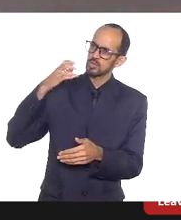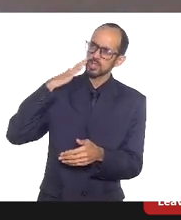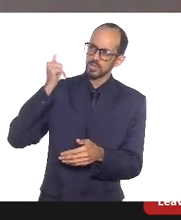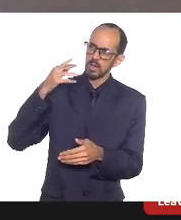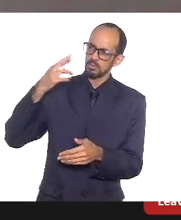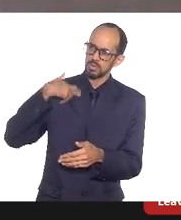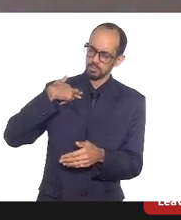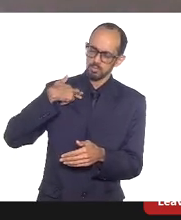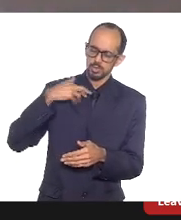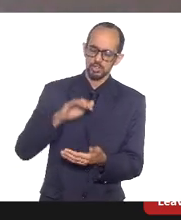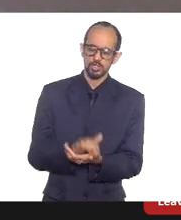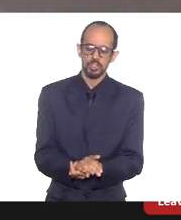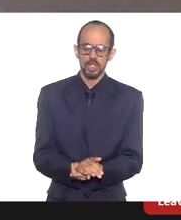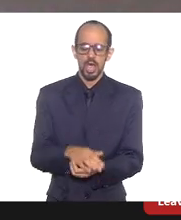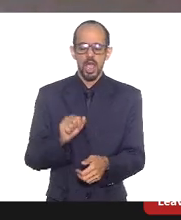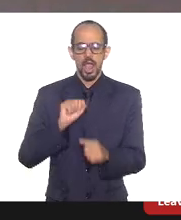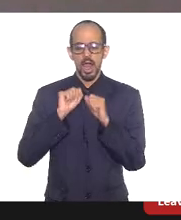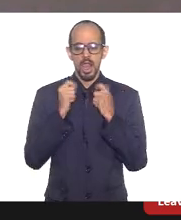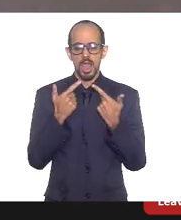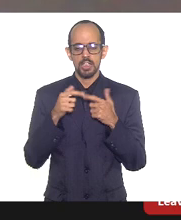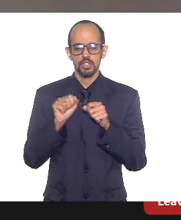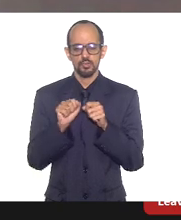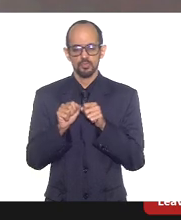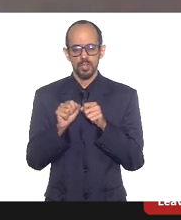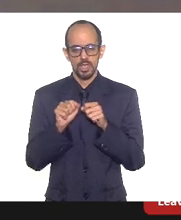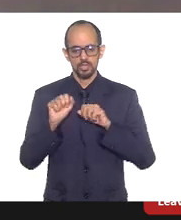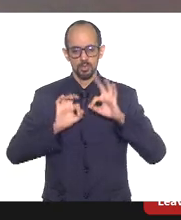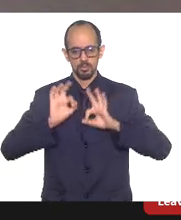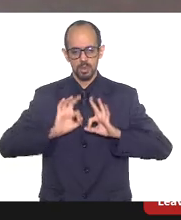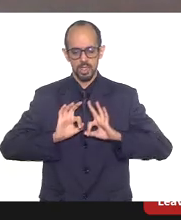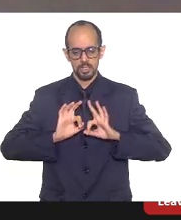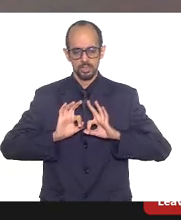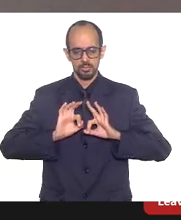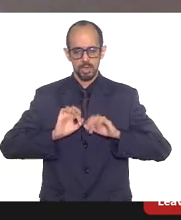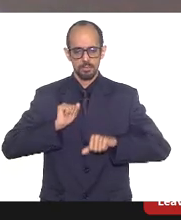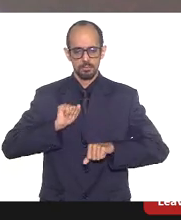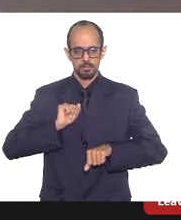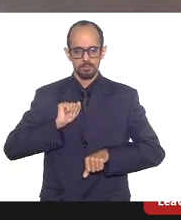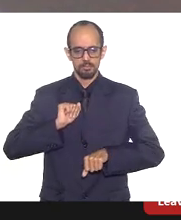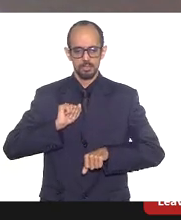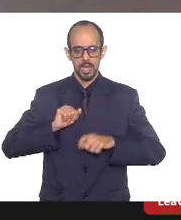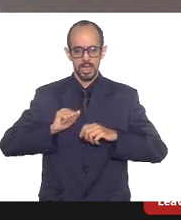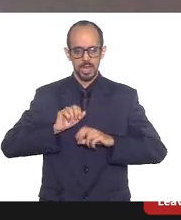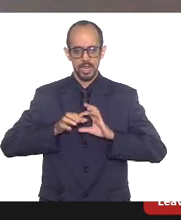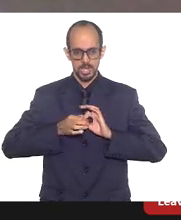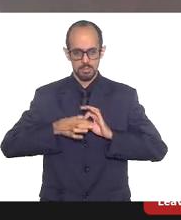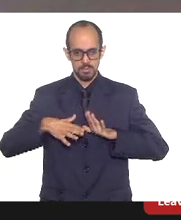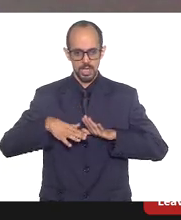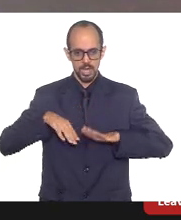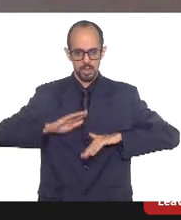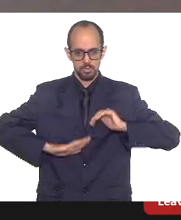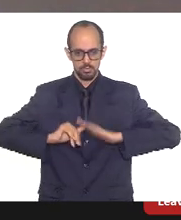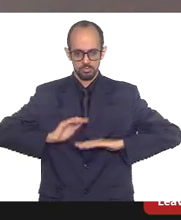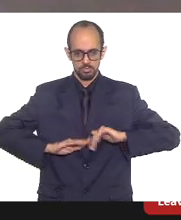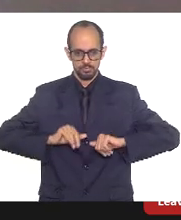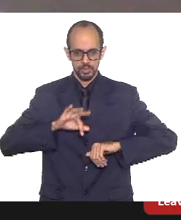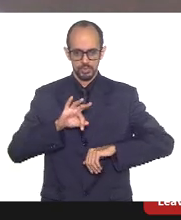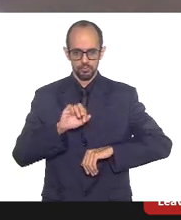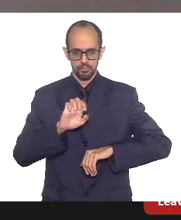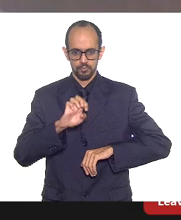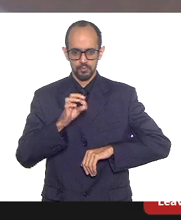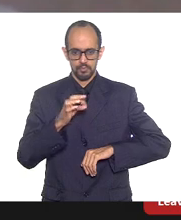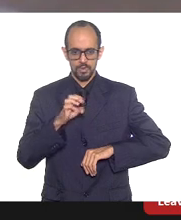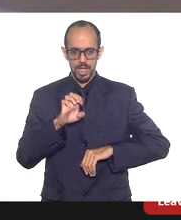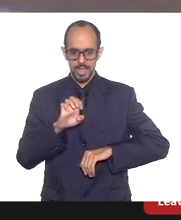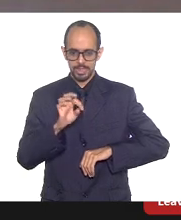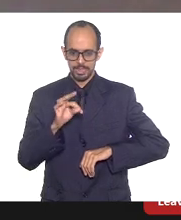plano, um projeto para descongelar o plano dos profissionais de carreira da FAETEC. Queria saber como é